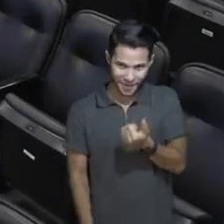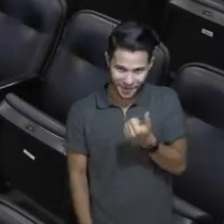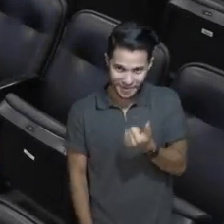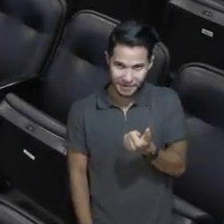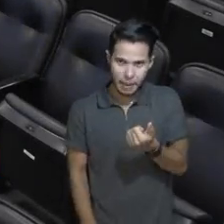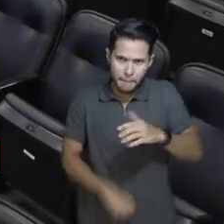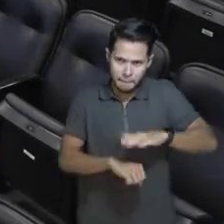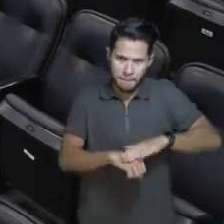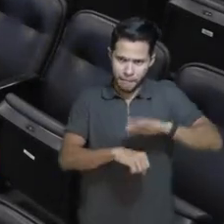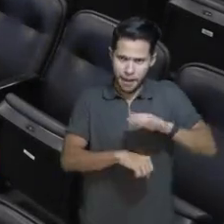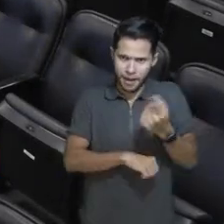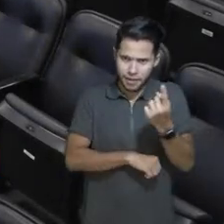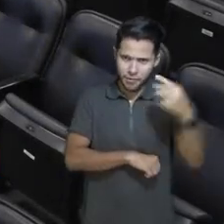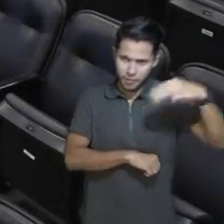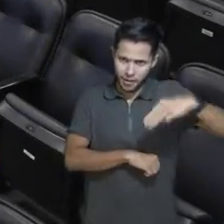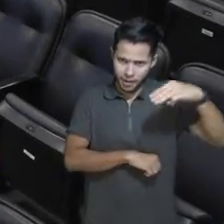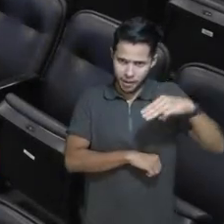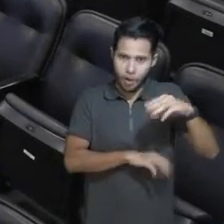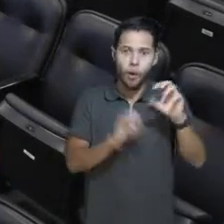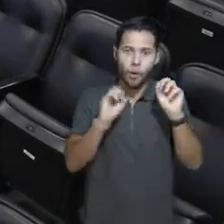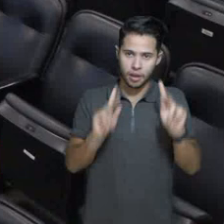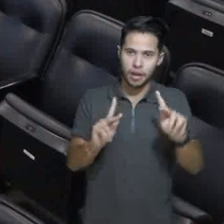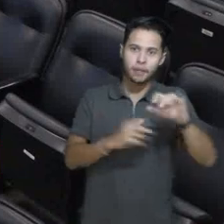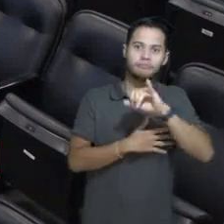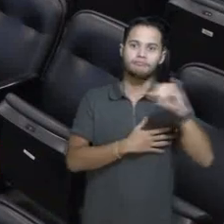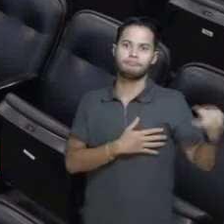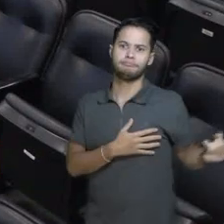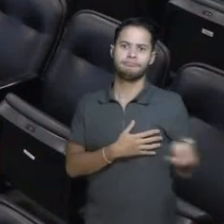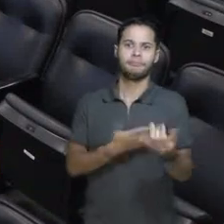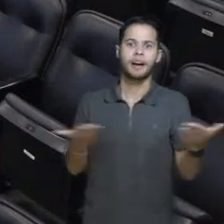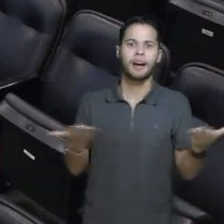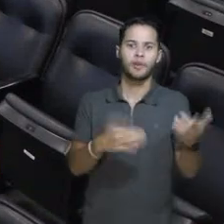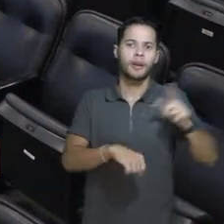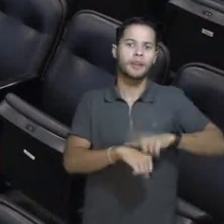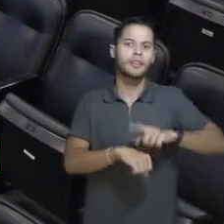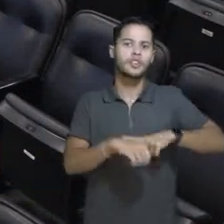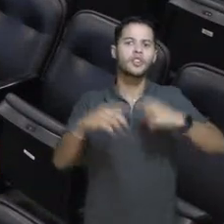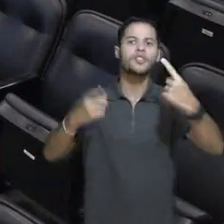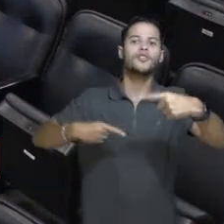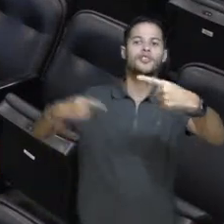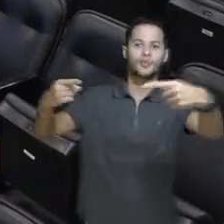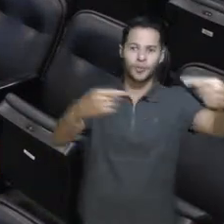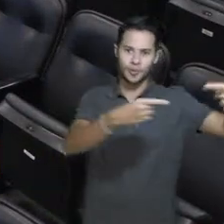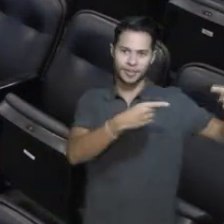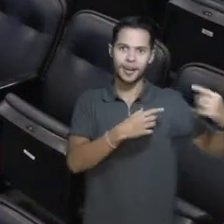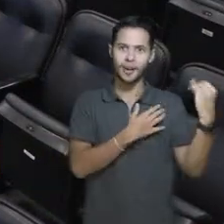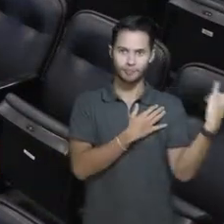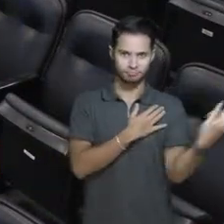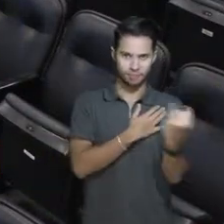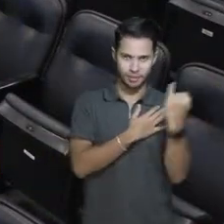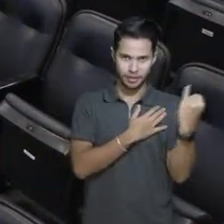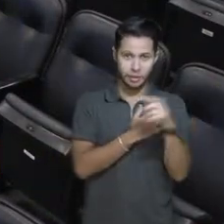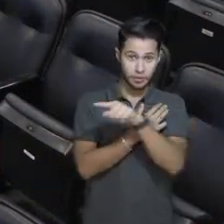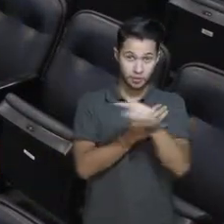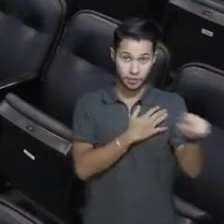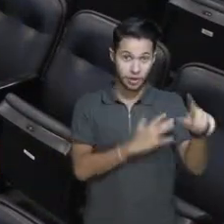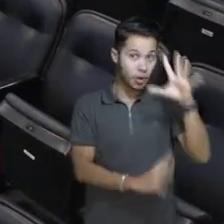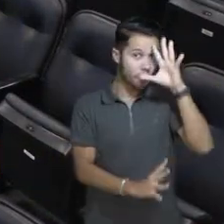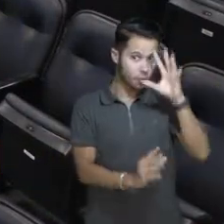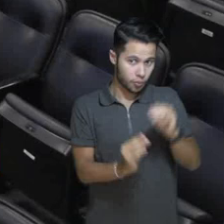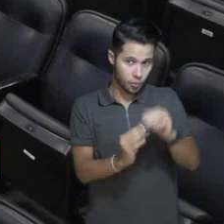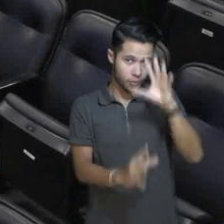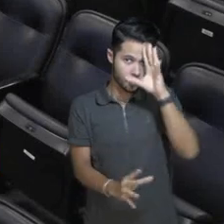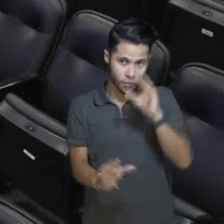lá vamos aproveitar esse momento de discussão importante quem for finalizando podem